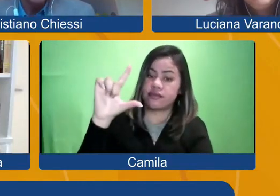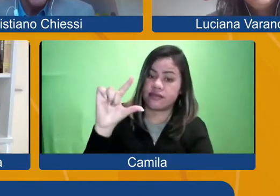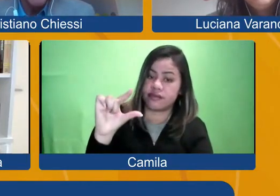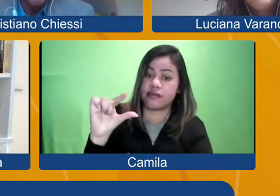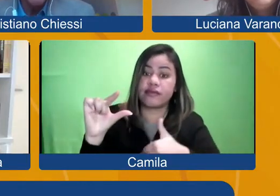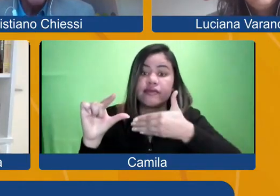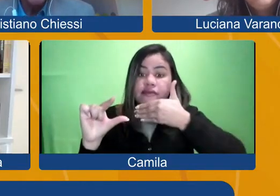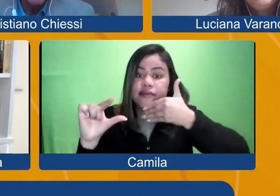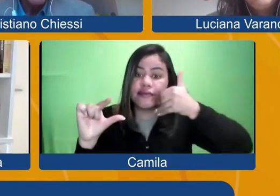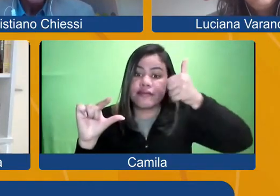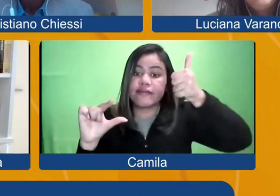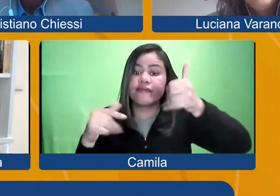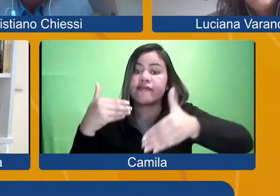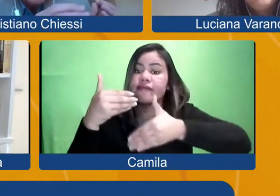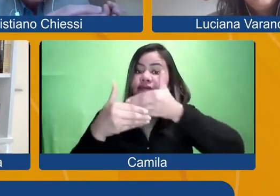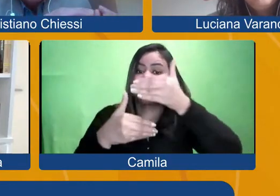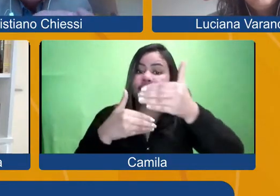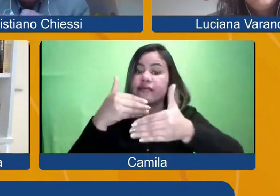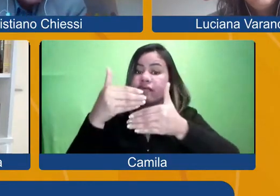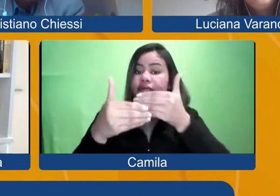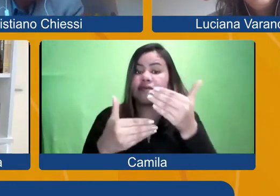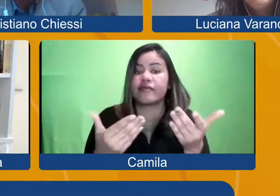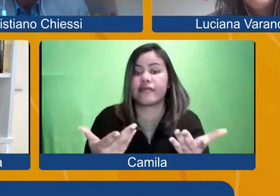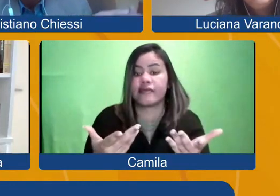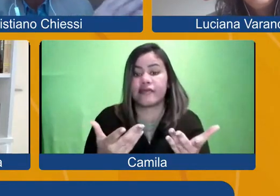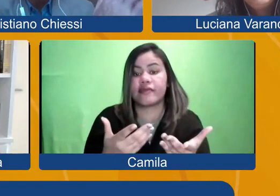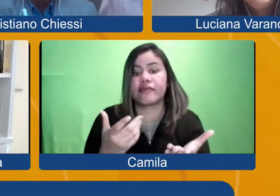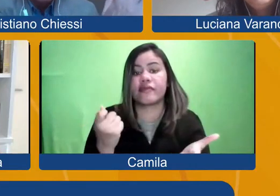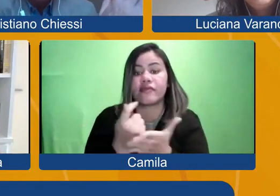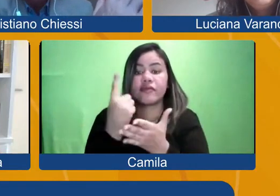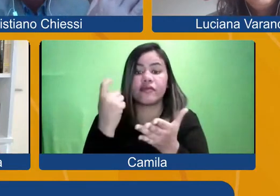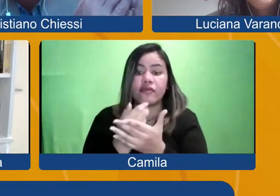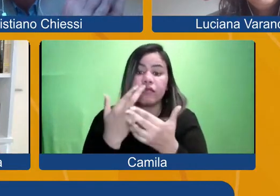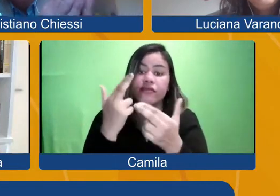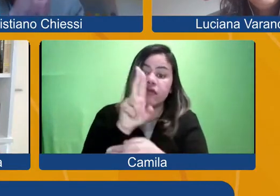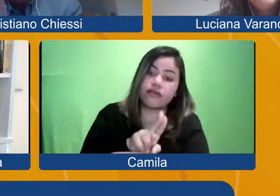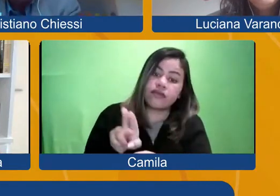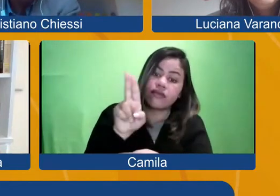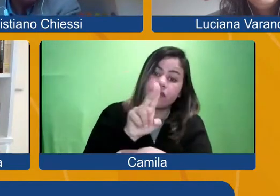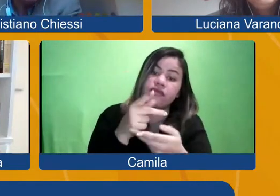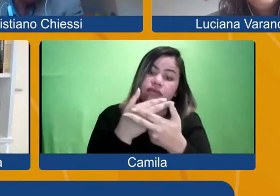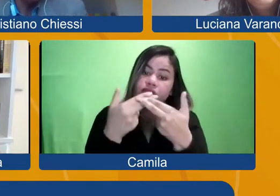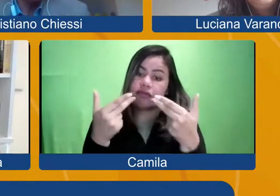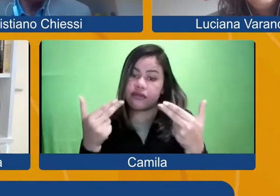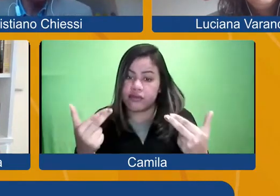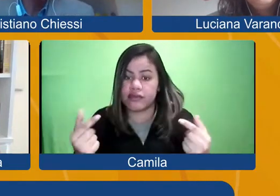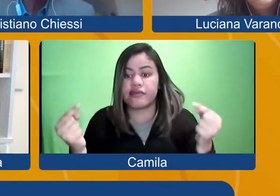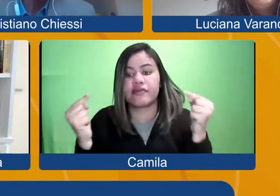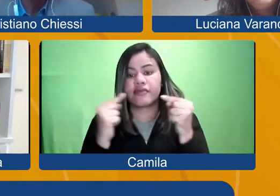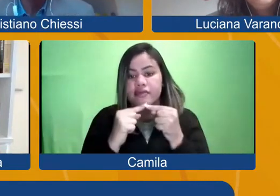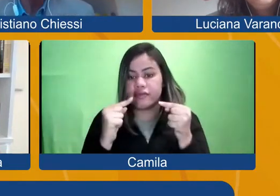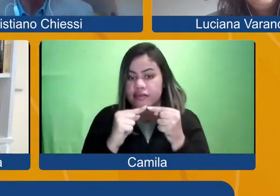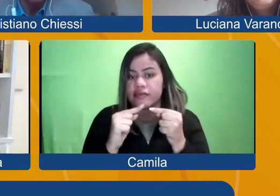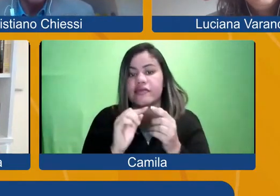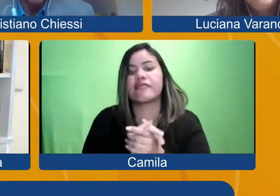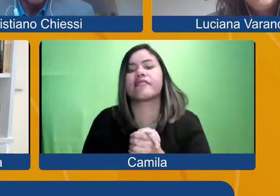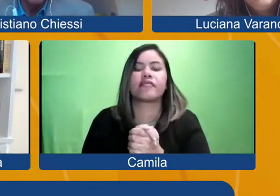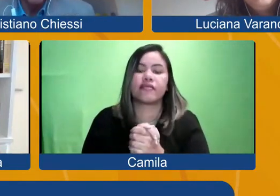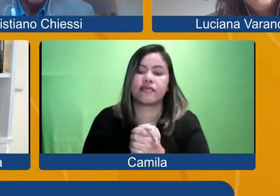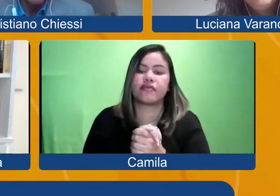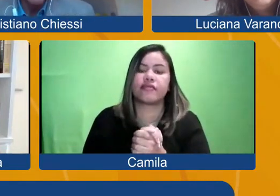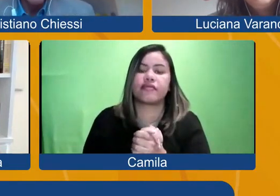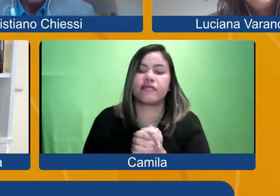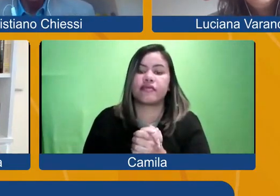e produção, né? São vários exemplos que perpassam por toda a cadeia de produção e